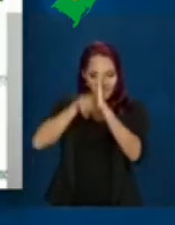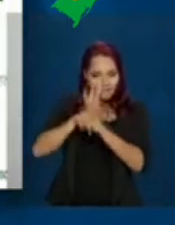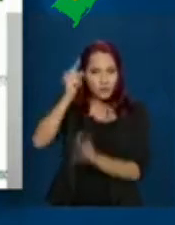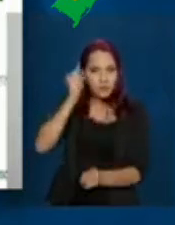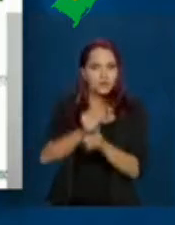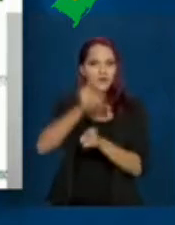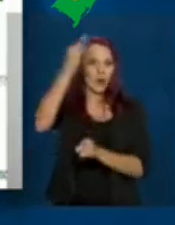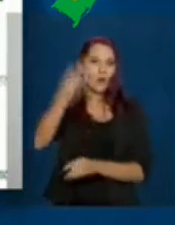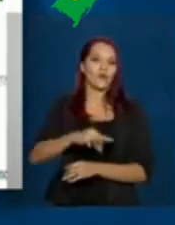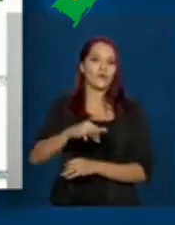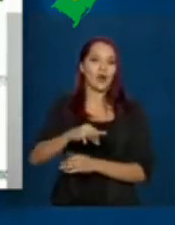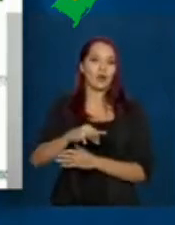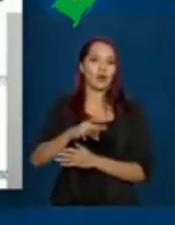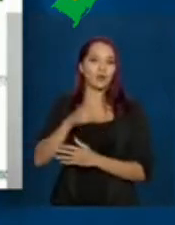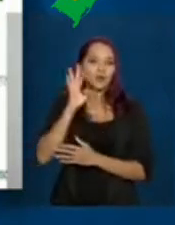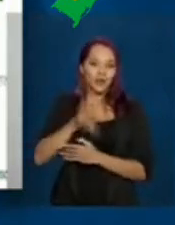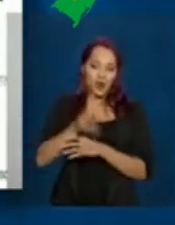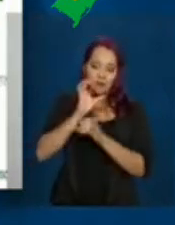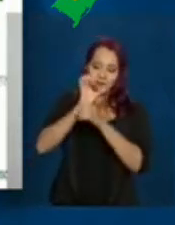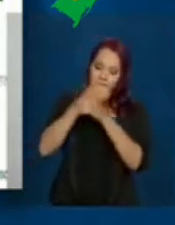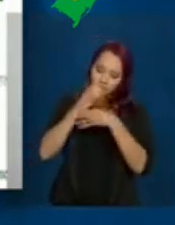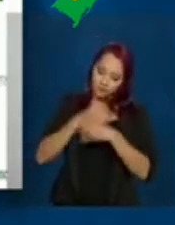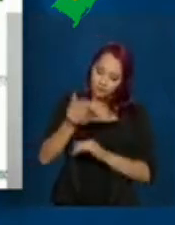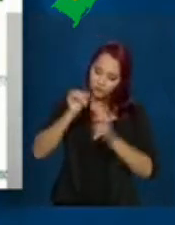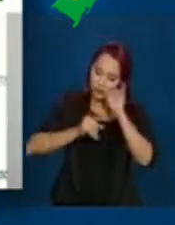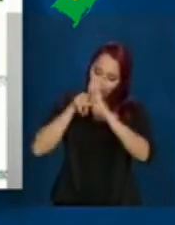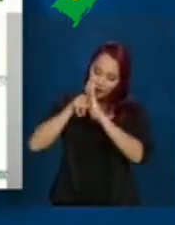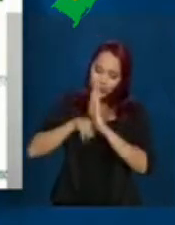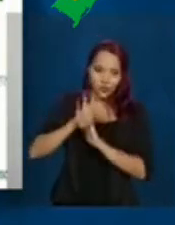quadro laboratorial fechado.